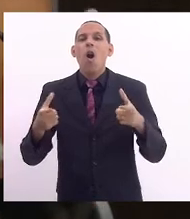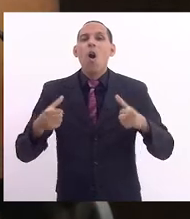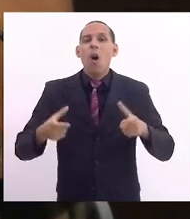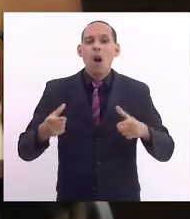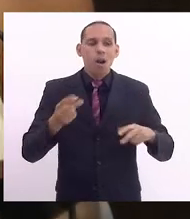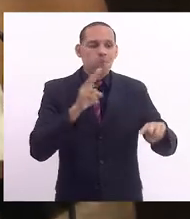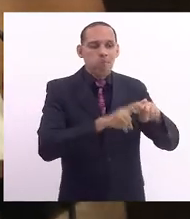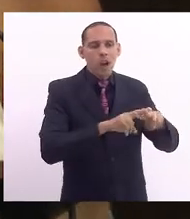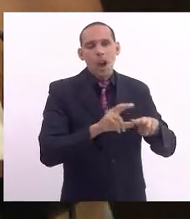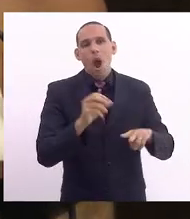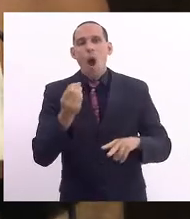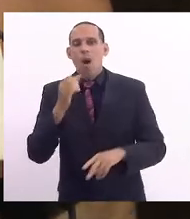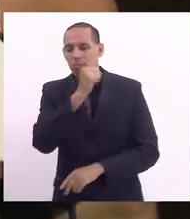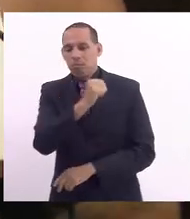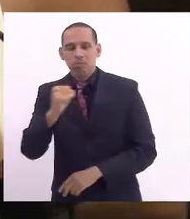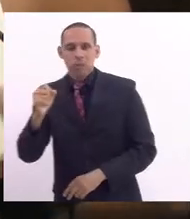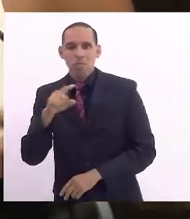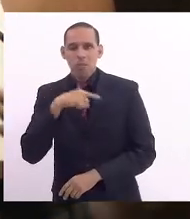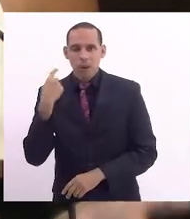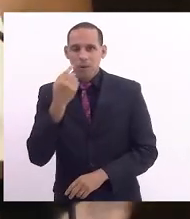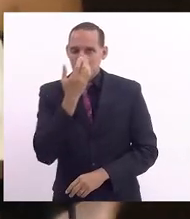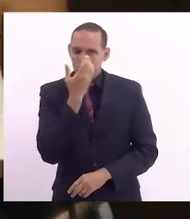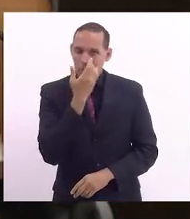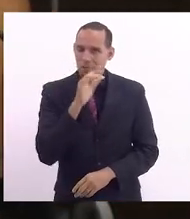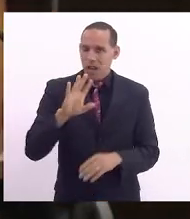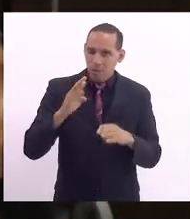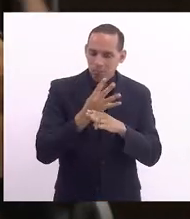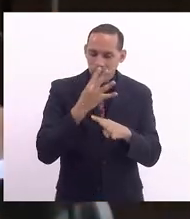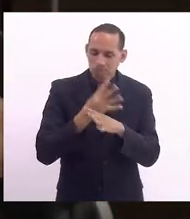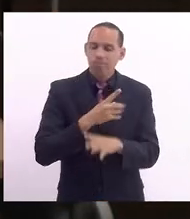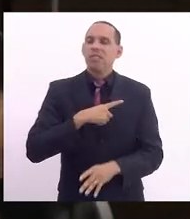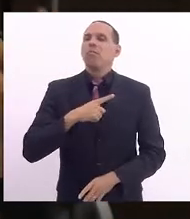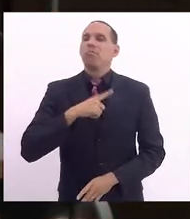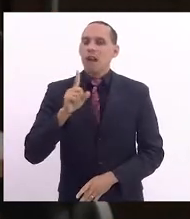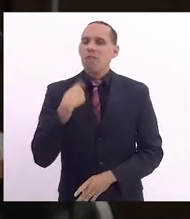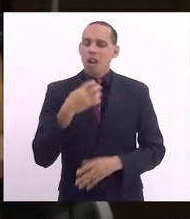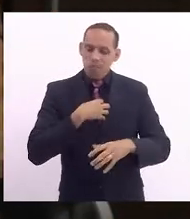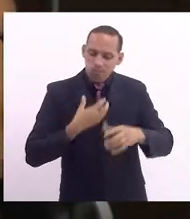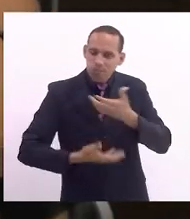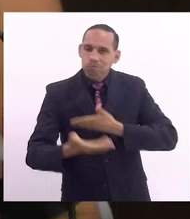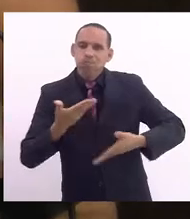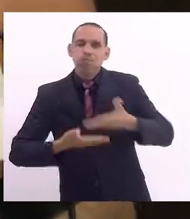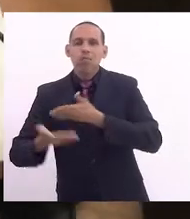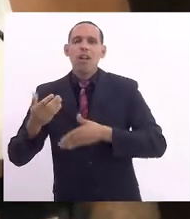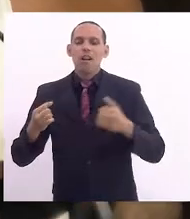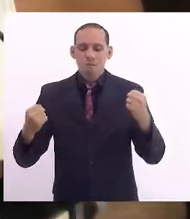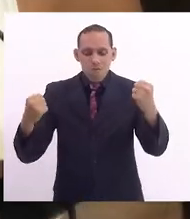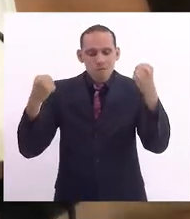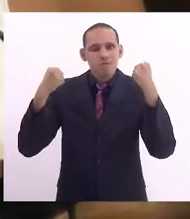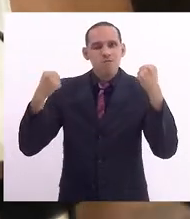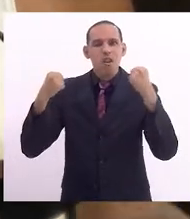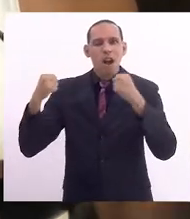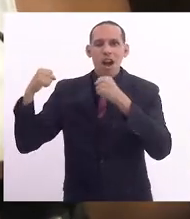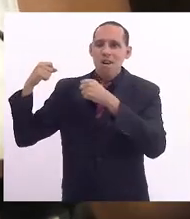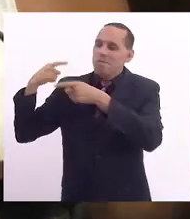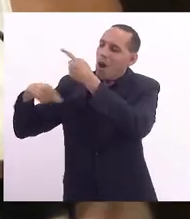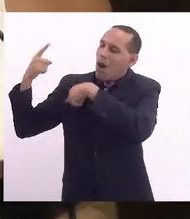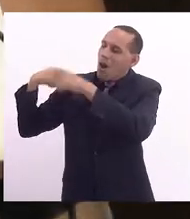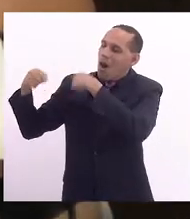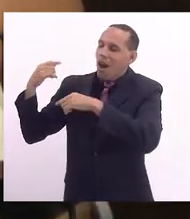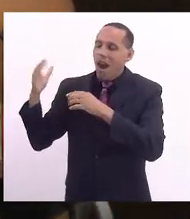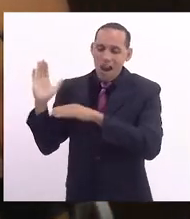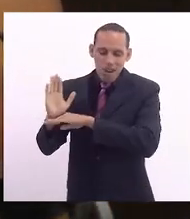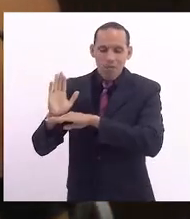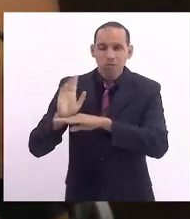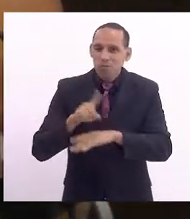executados? Mas tem resistência. Eu acho que essa nossa solidariedade, a nossa força, que é uma força ancestral, é uma força que nos fez ficar de